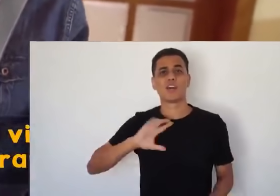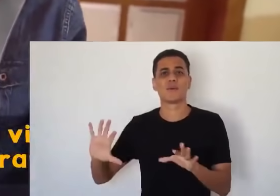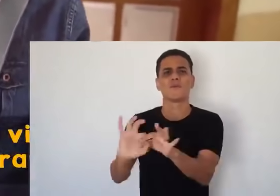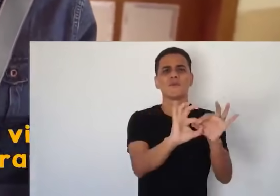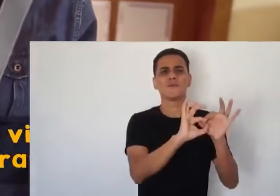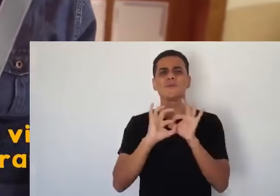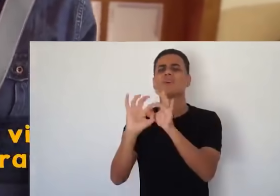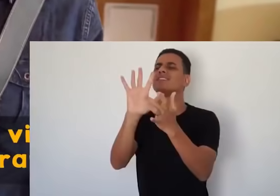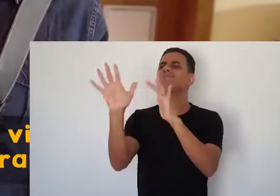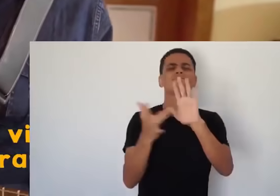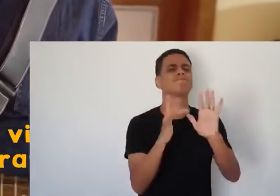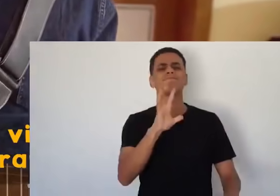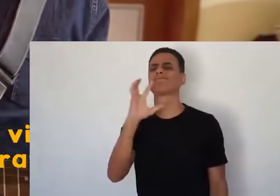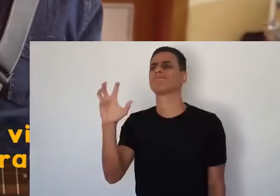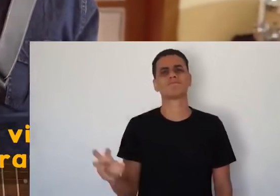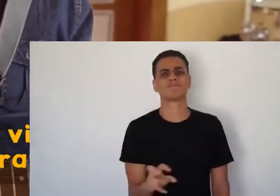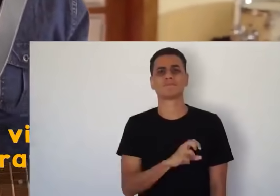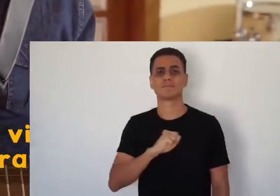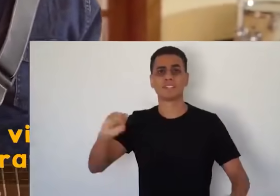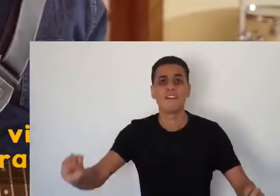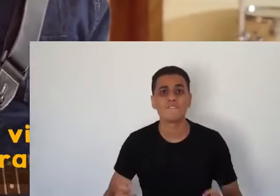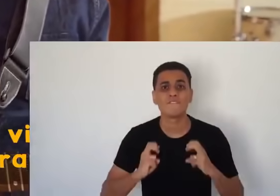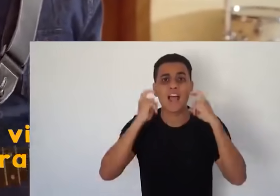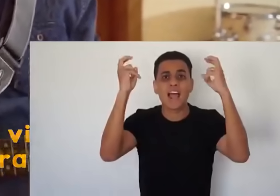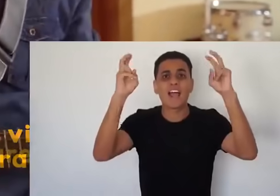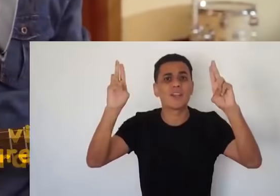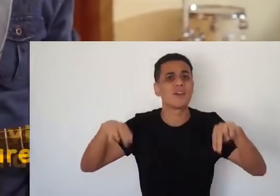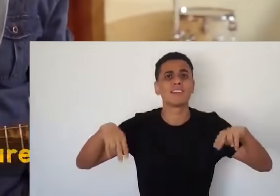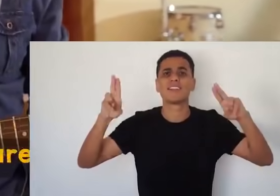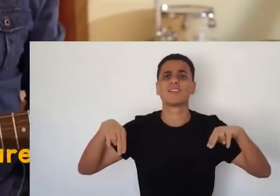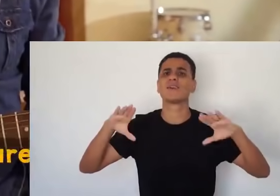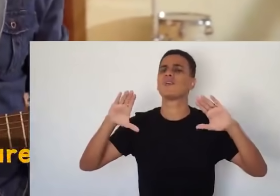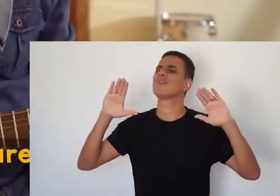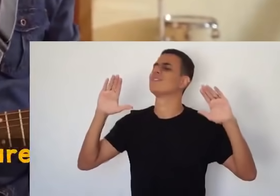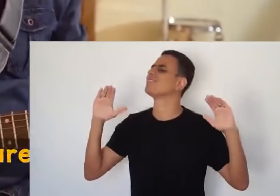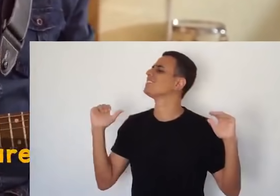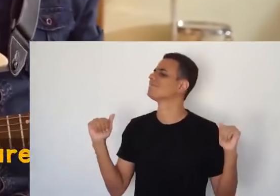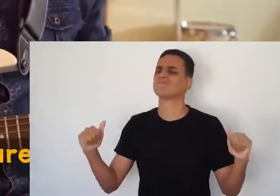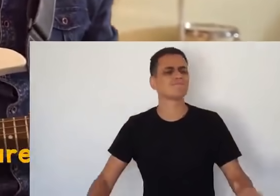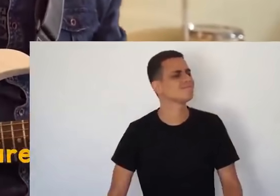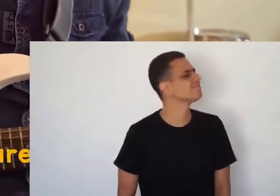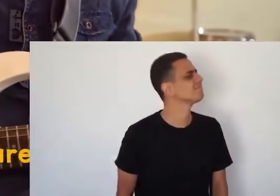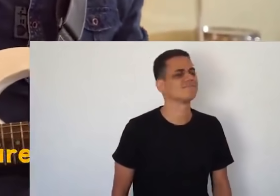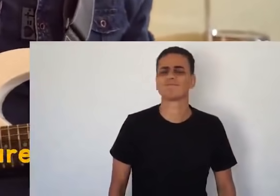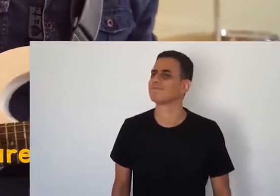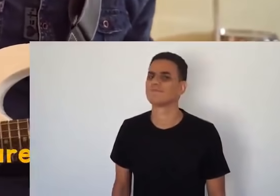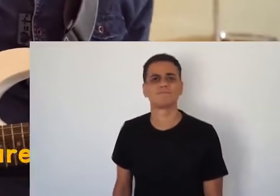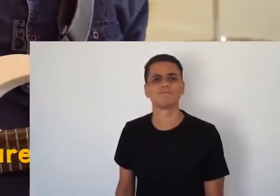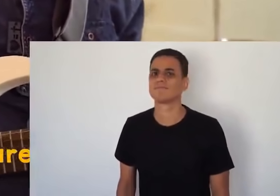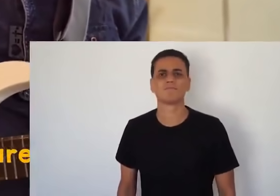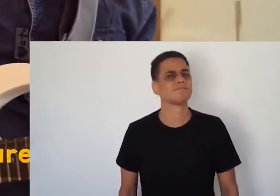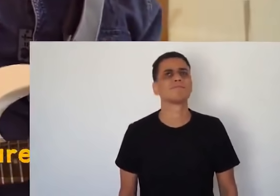nada irá nos separar desse amor. Não me envergonharei desse